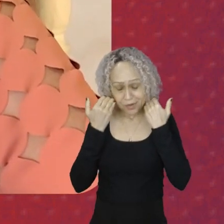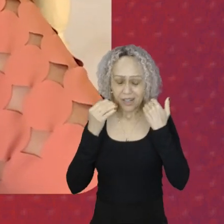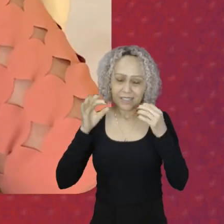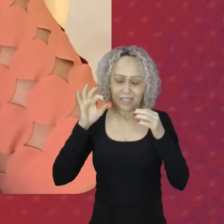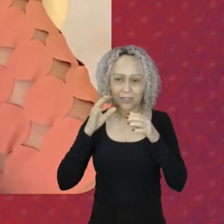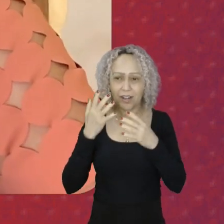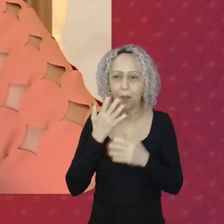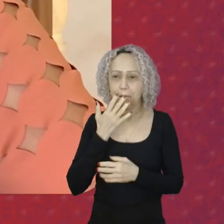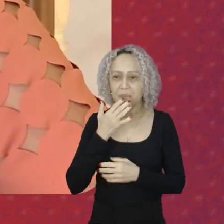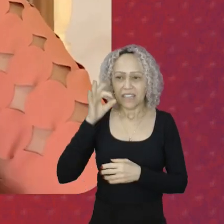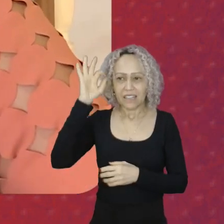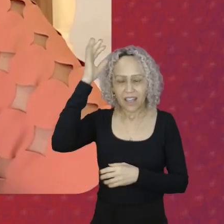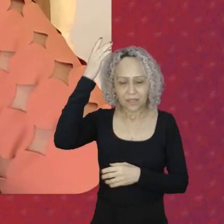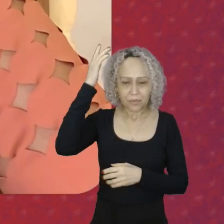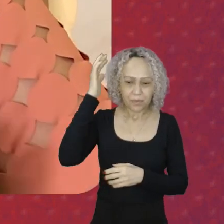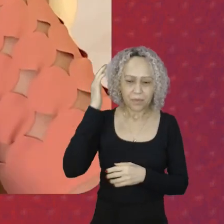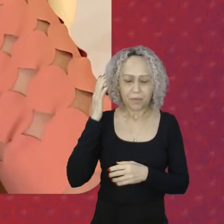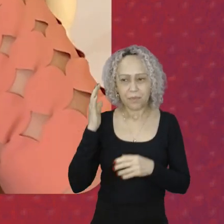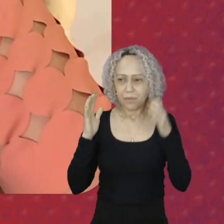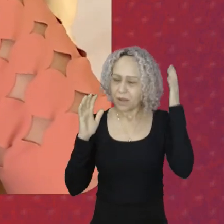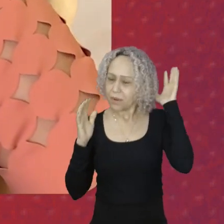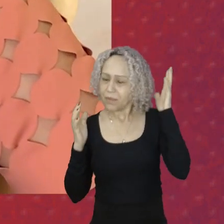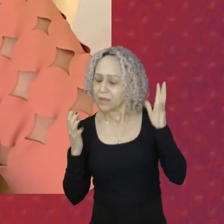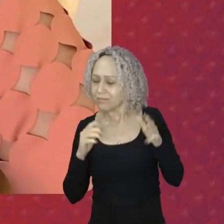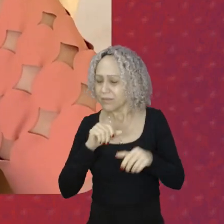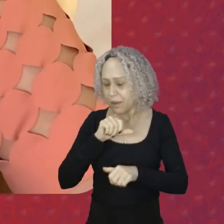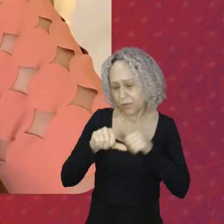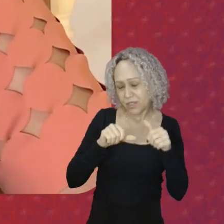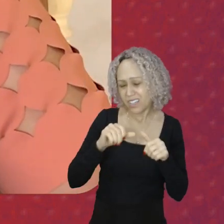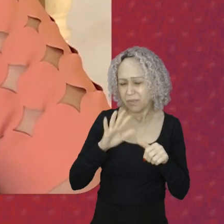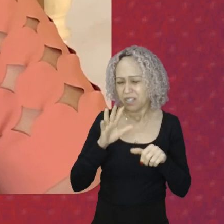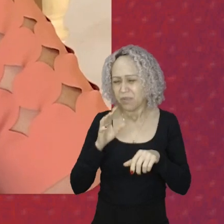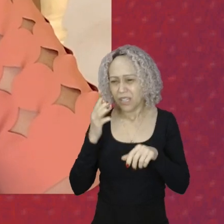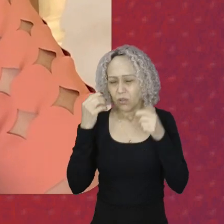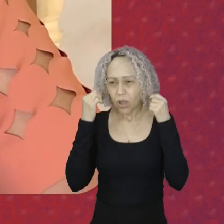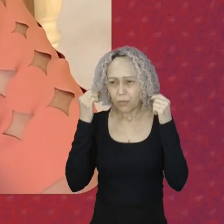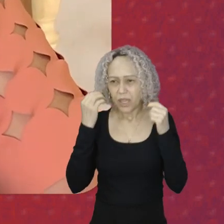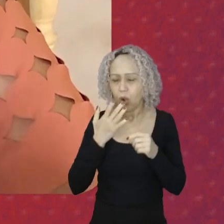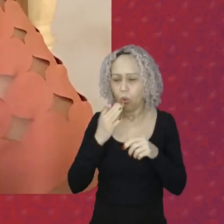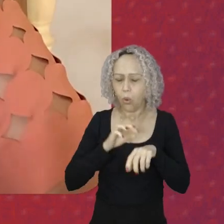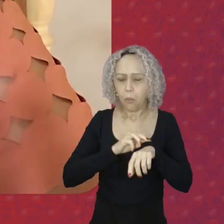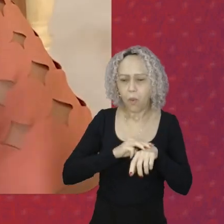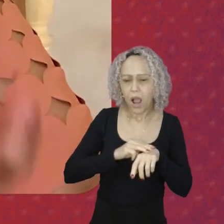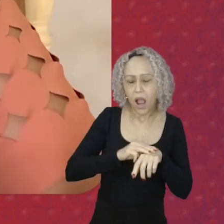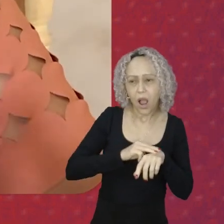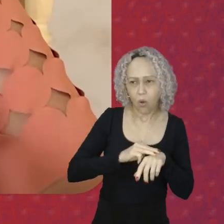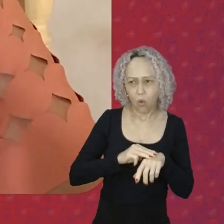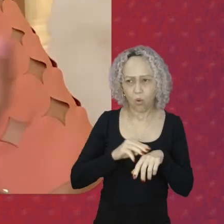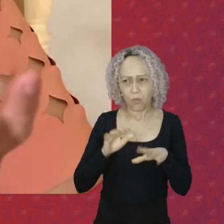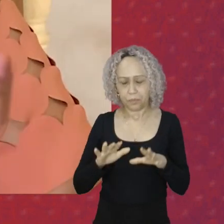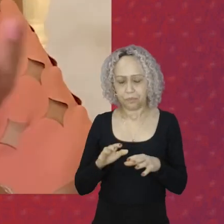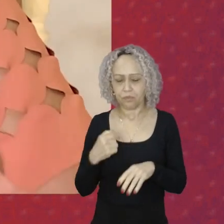tempo. Com uma blusa marrom, né? Tenho